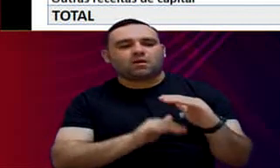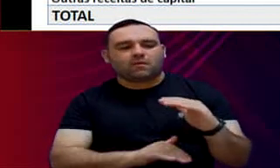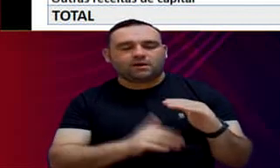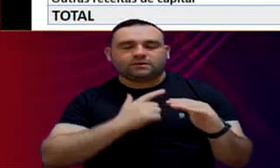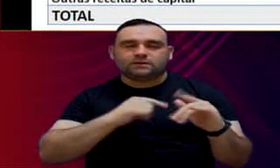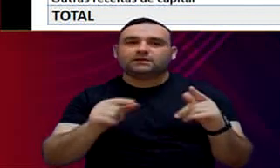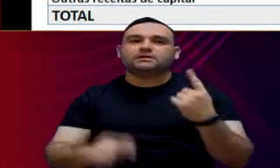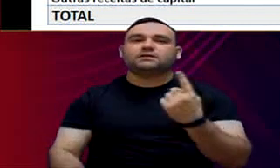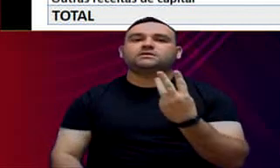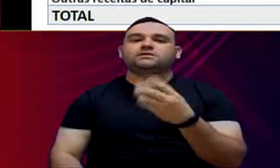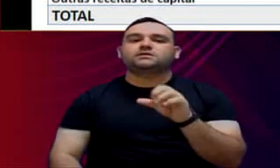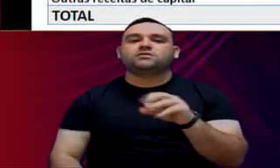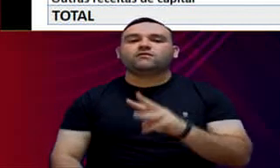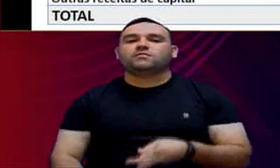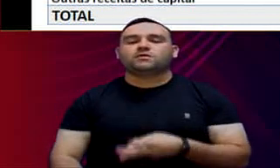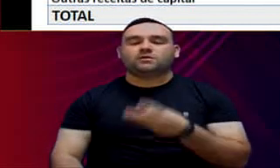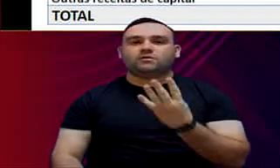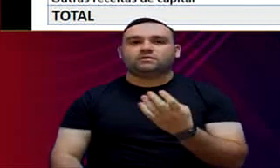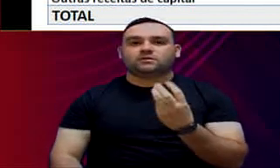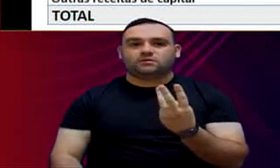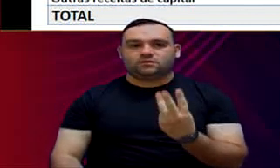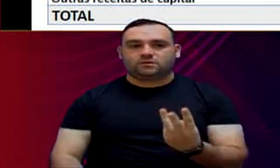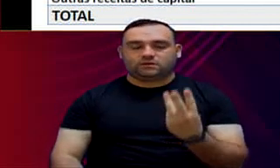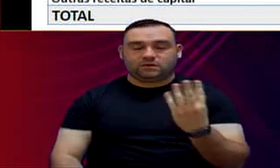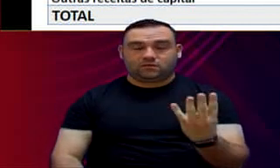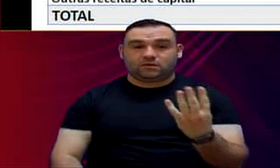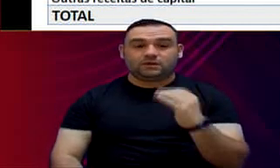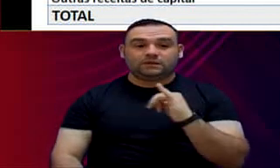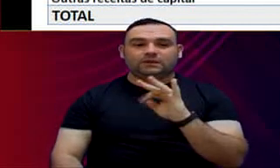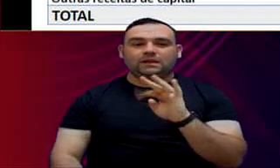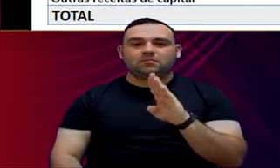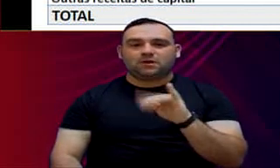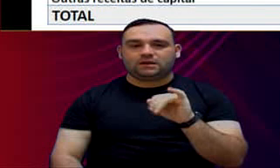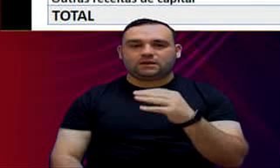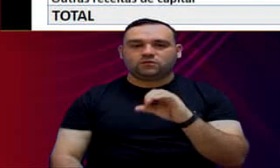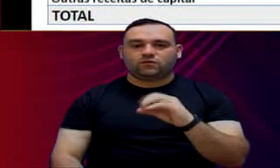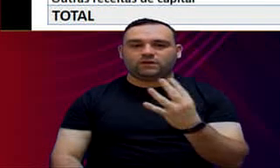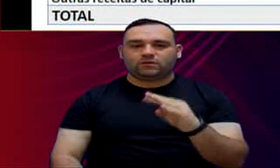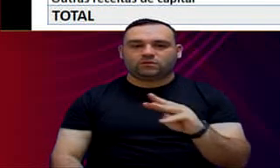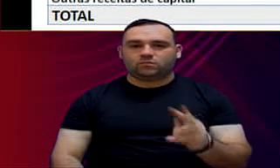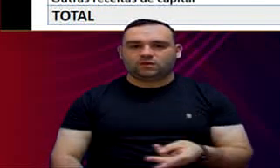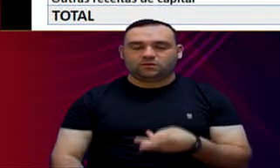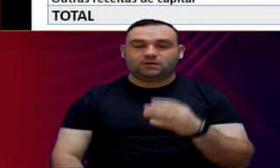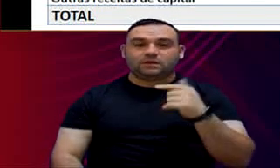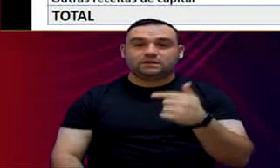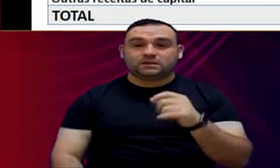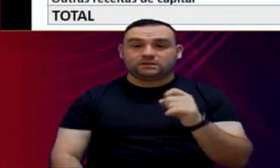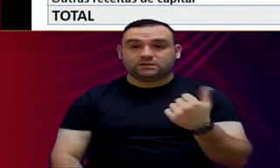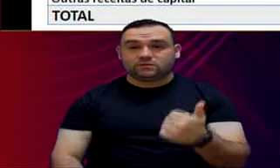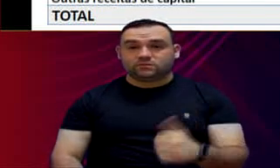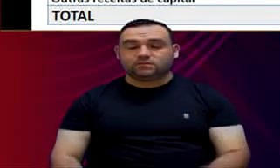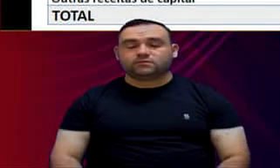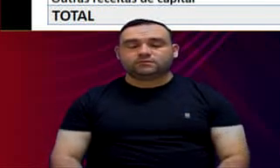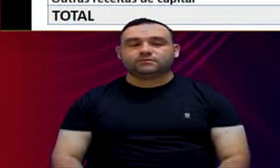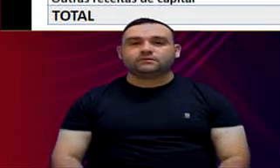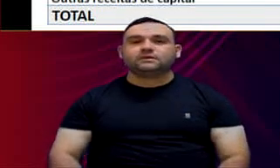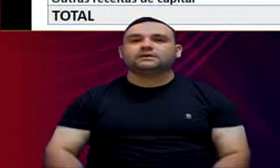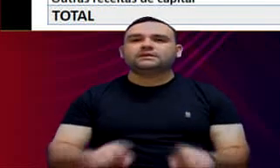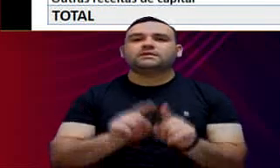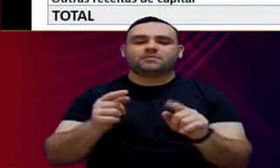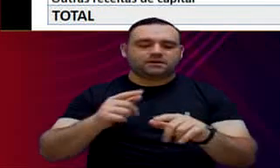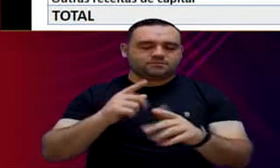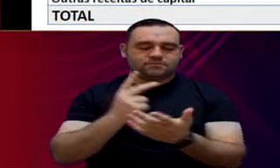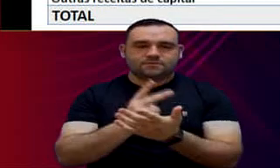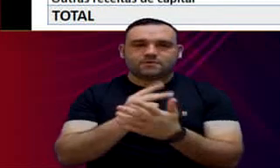139 milhões 434 o ITBI de 94 milhões e 701 e as